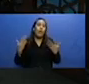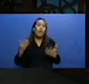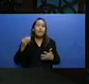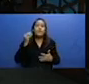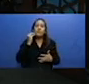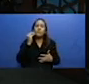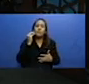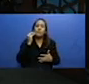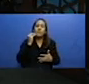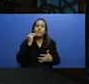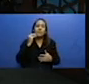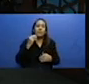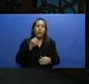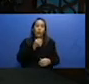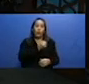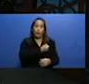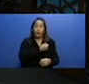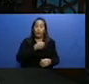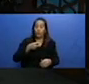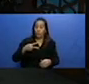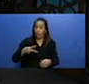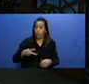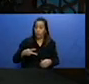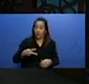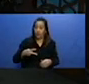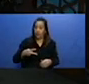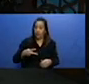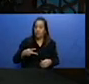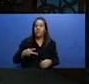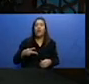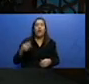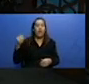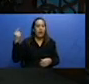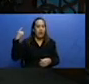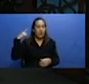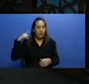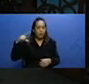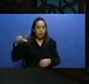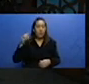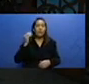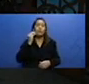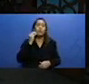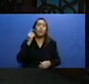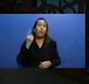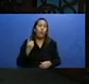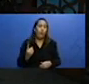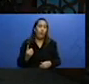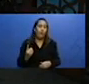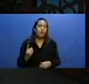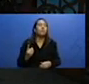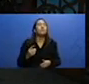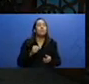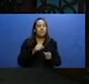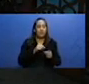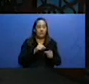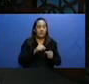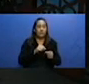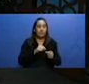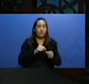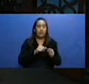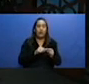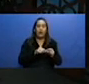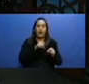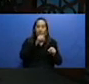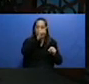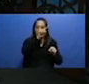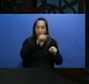de dar o número 2? No dado, eu não tenho só uma possibilidade de socorrer, que é